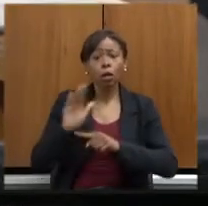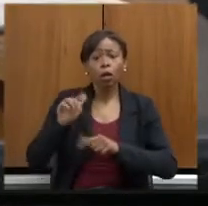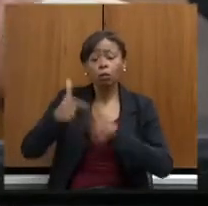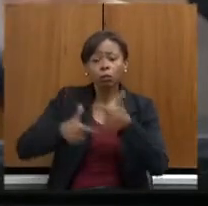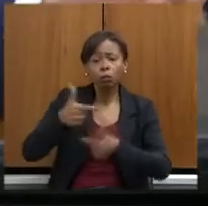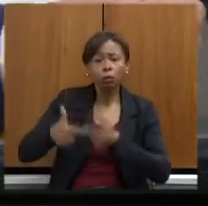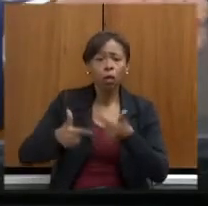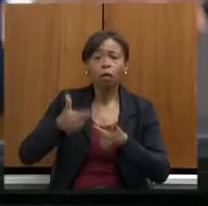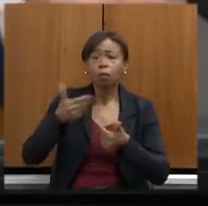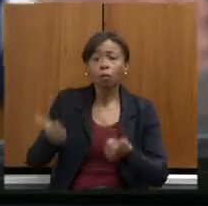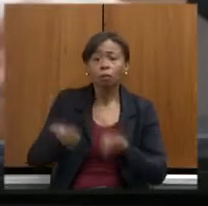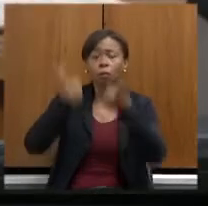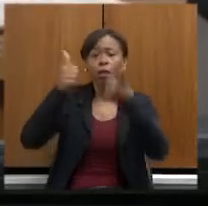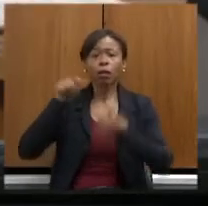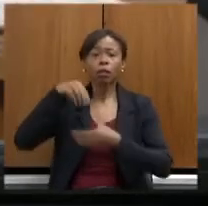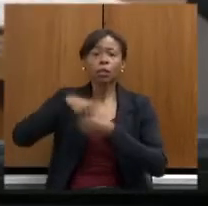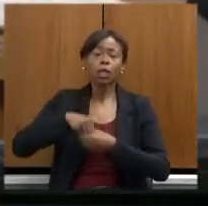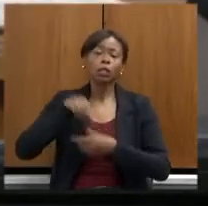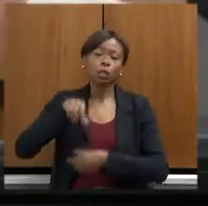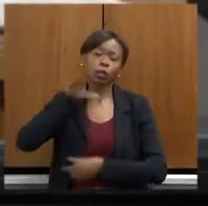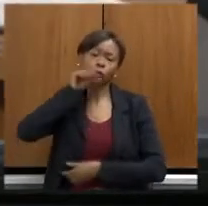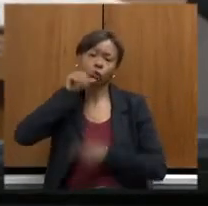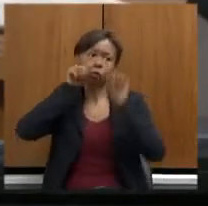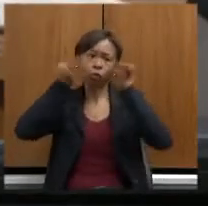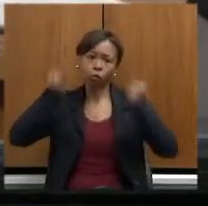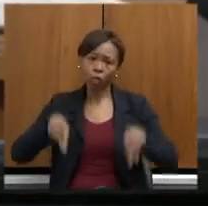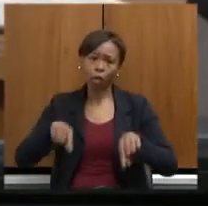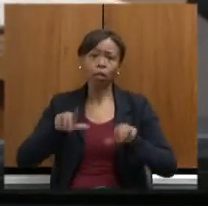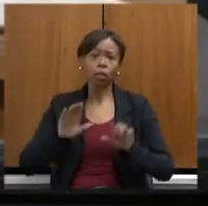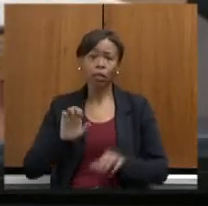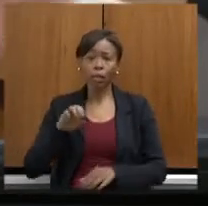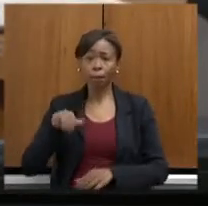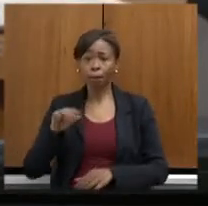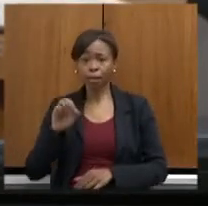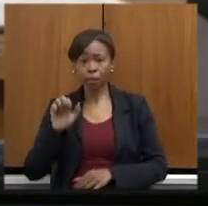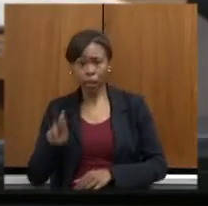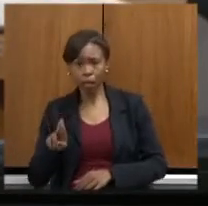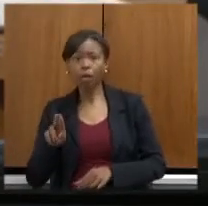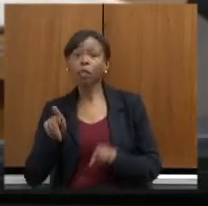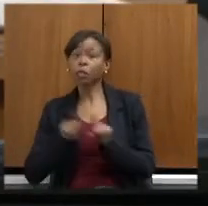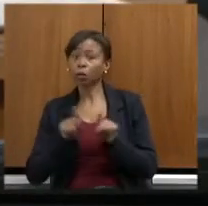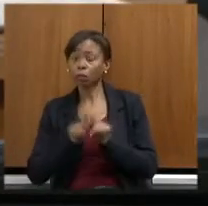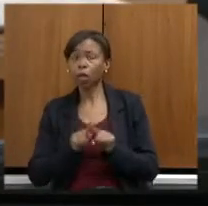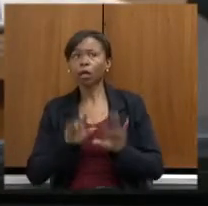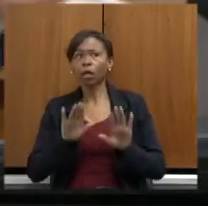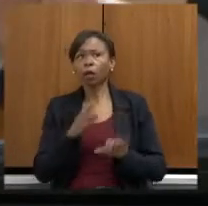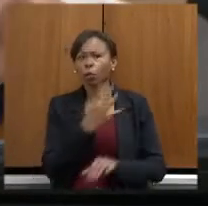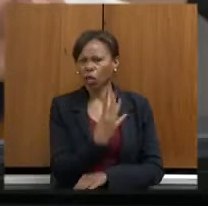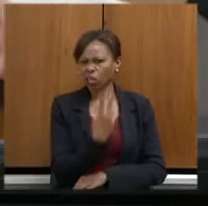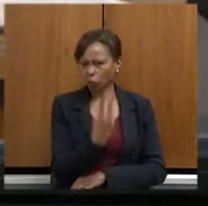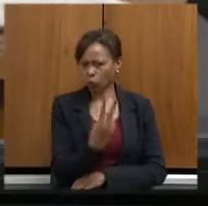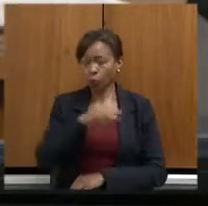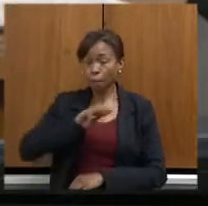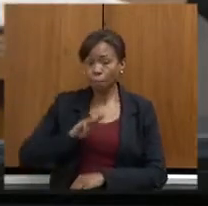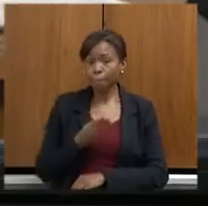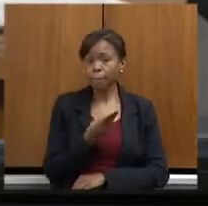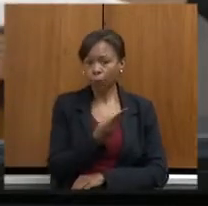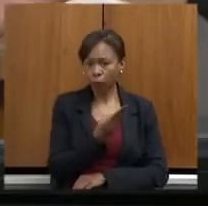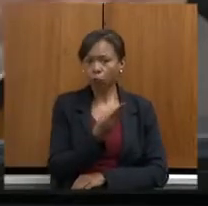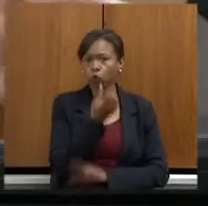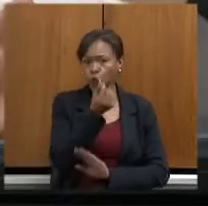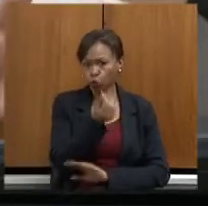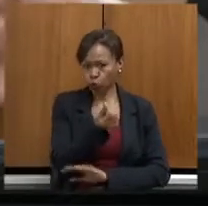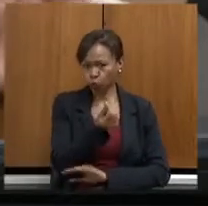de trabalho para esse funcionário lá e não só dar uma ter 42 milhões do do recurso que